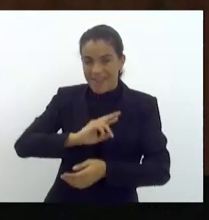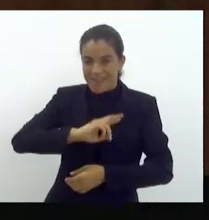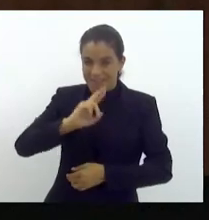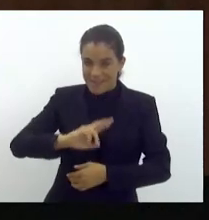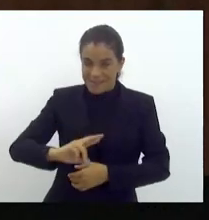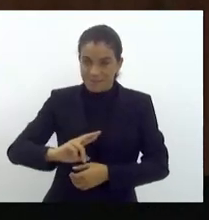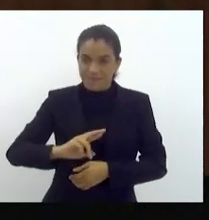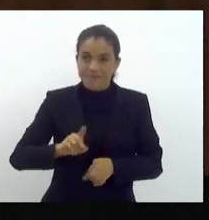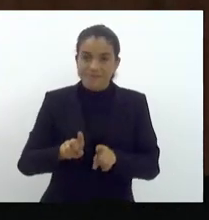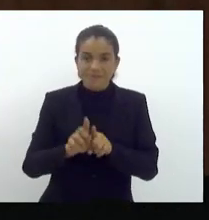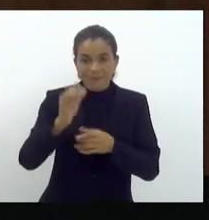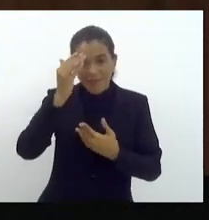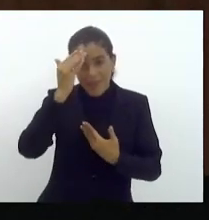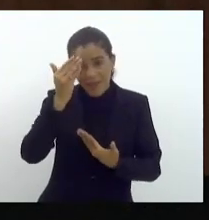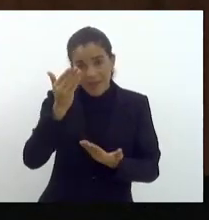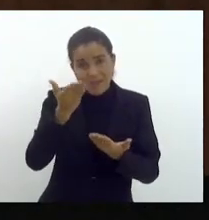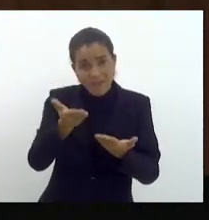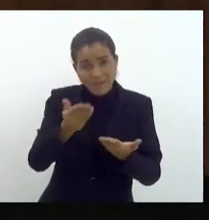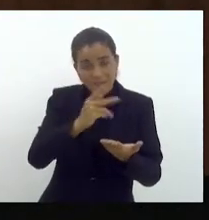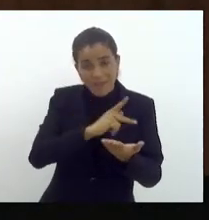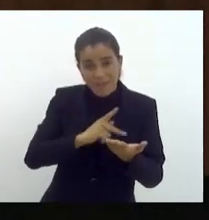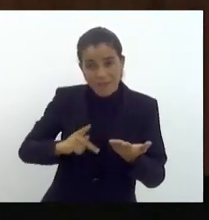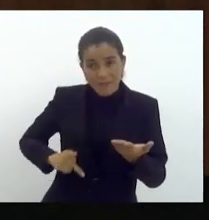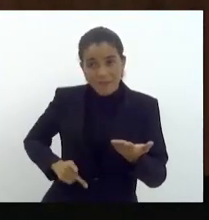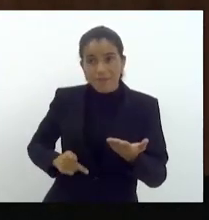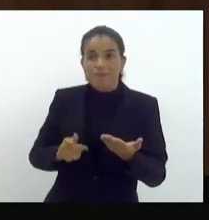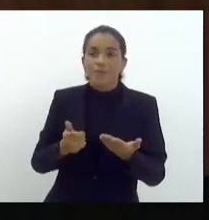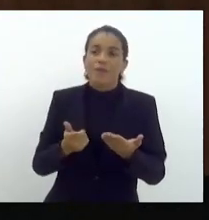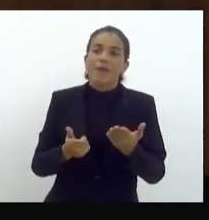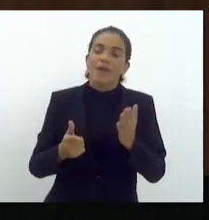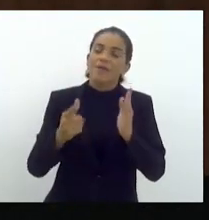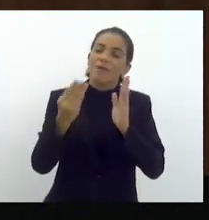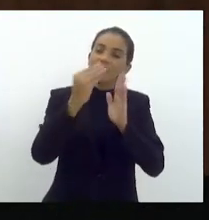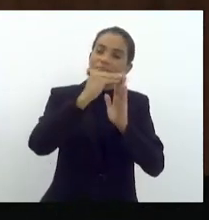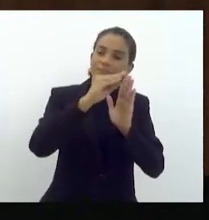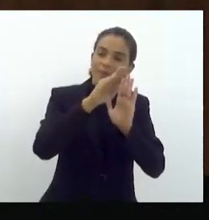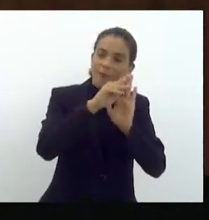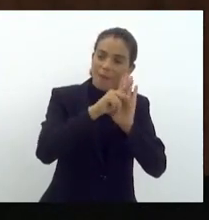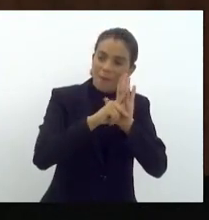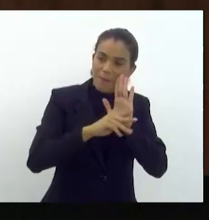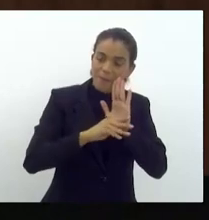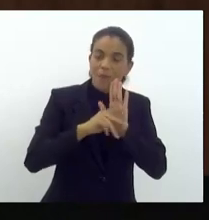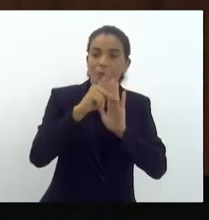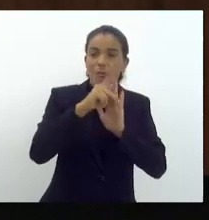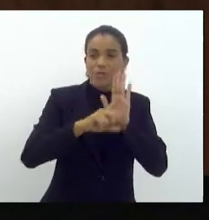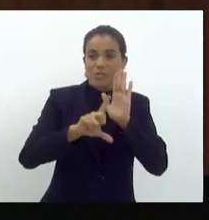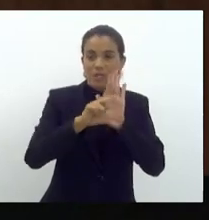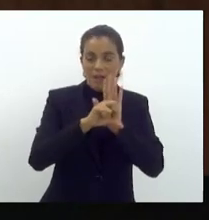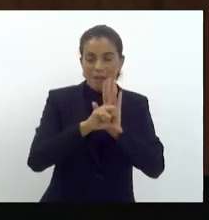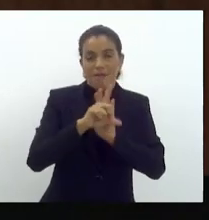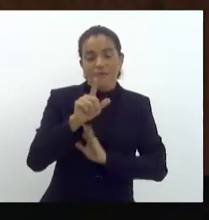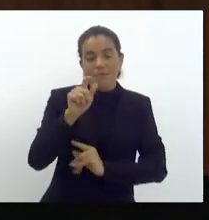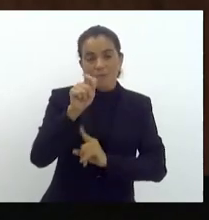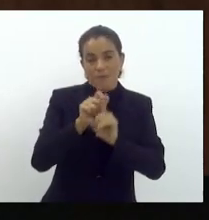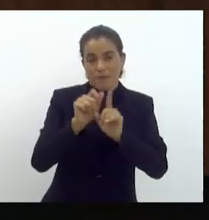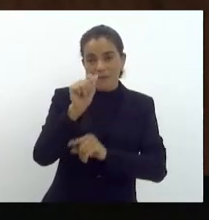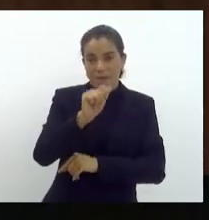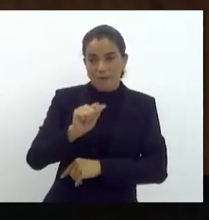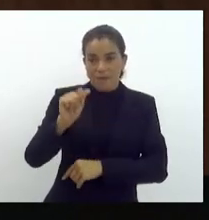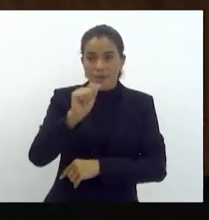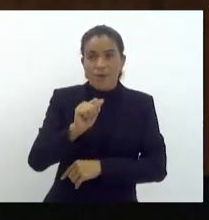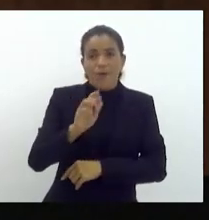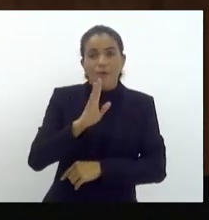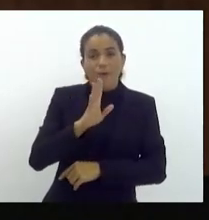registrar agradecer a vossa excelência que vai retornar com projeto em agosto Exatamente porque eu conheci aqui nessa casa